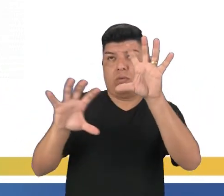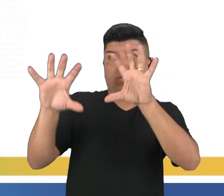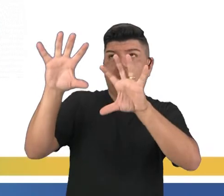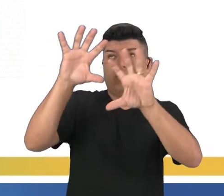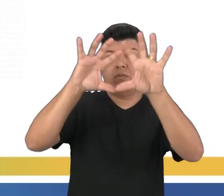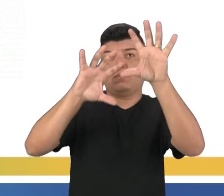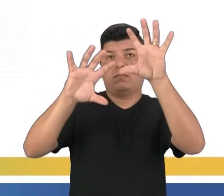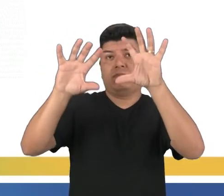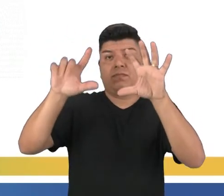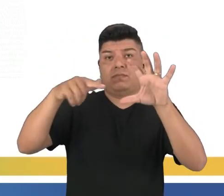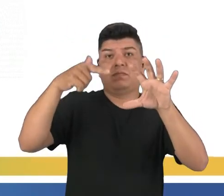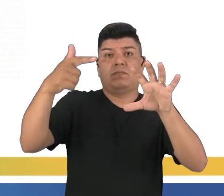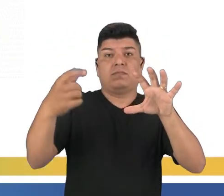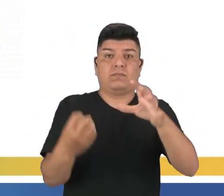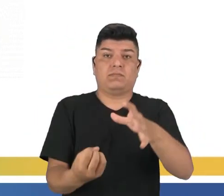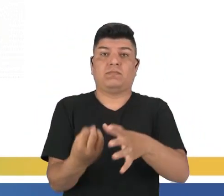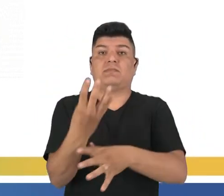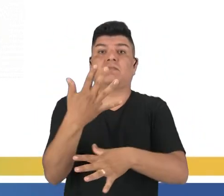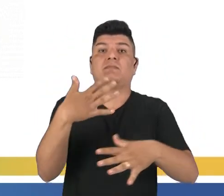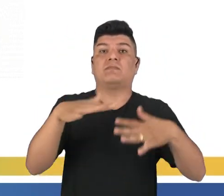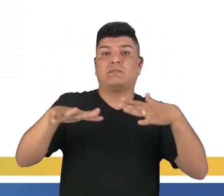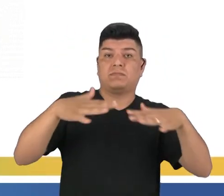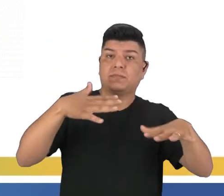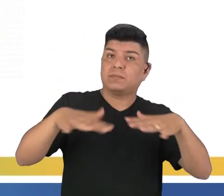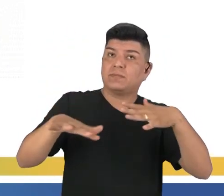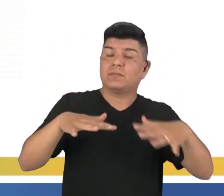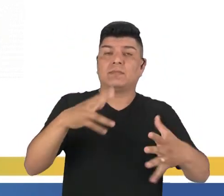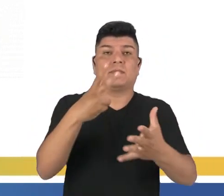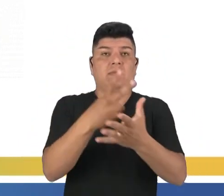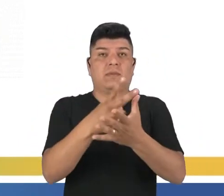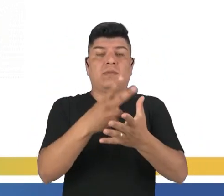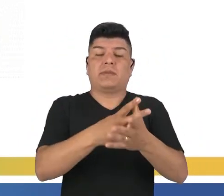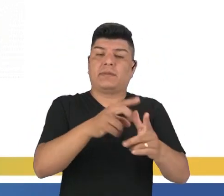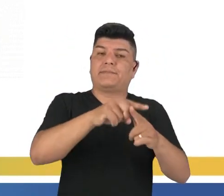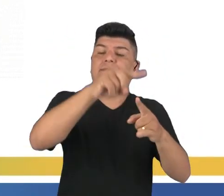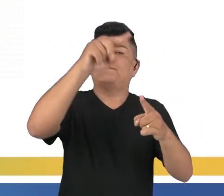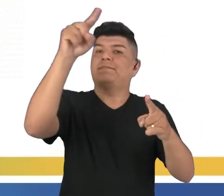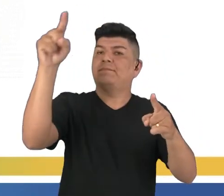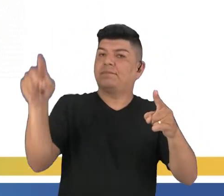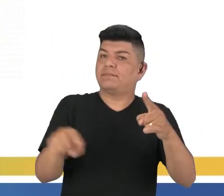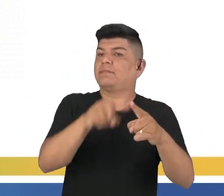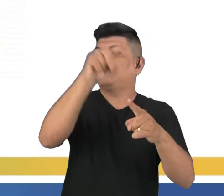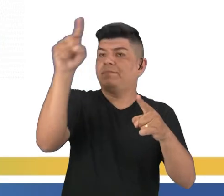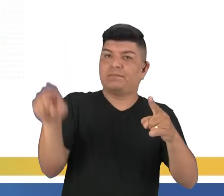vai se tornar um movimento. E aí fica sempre nesse ciclo,